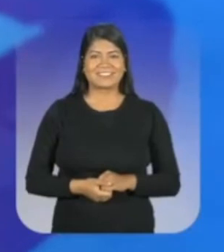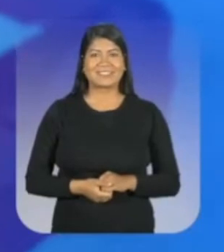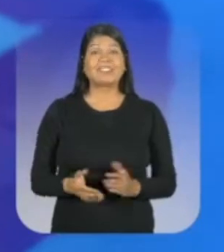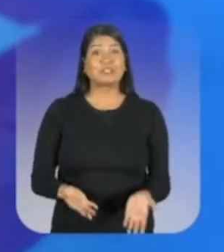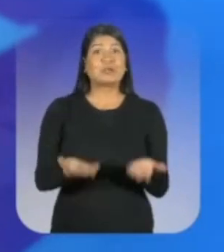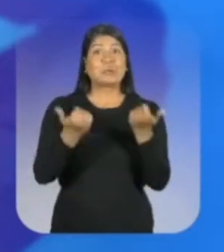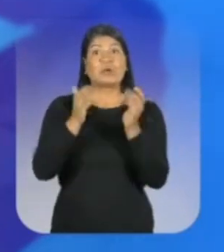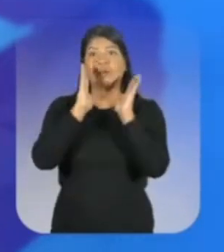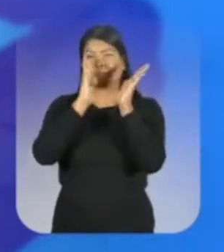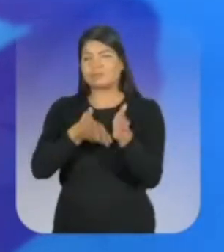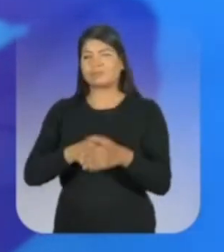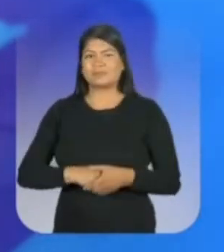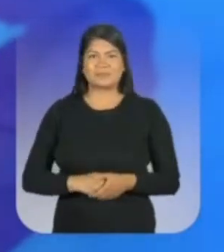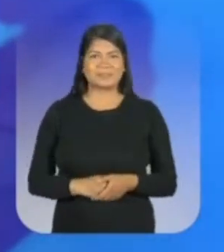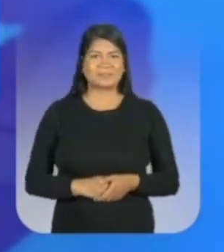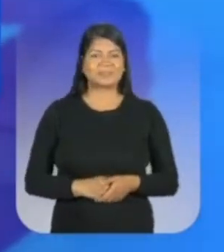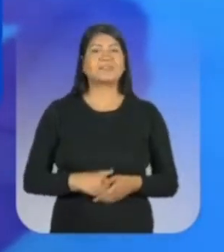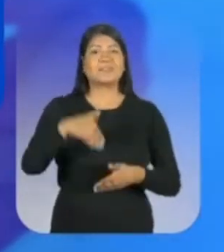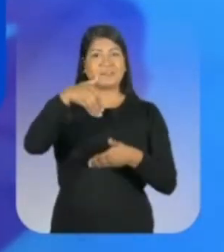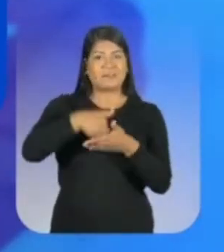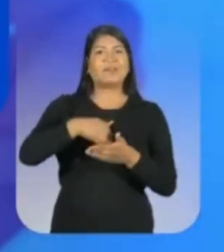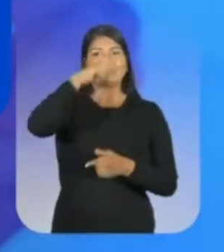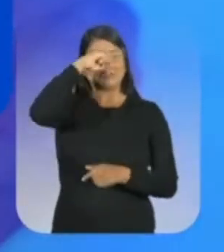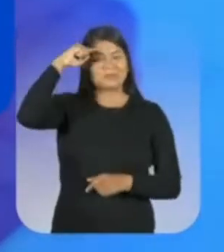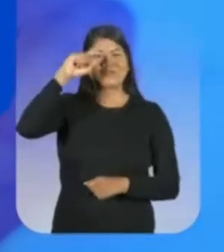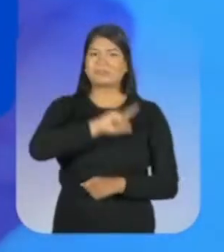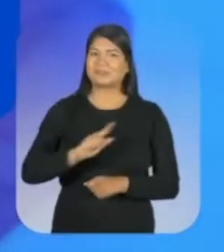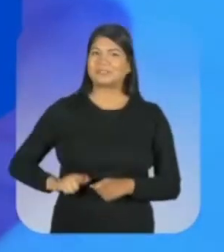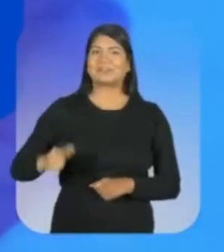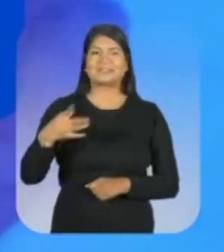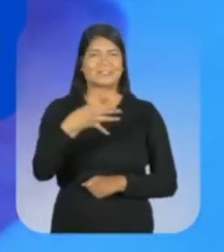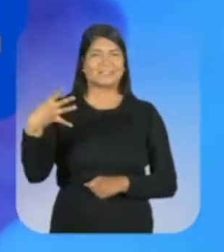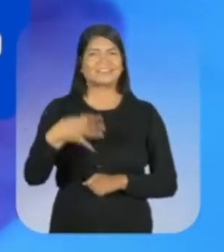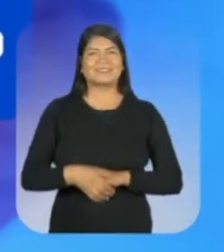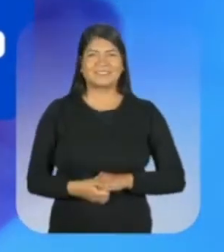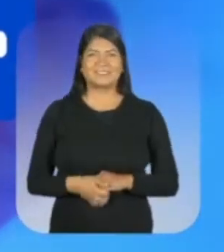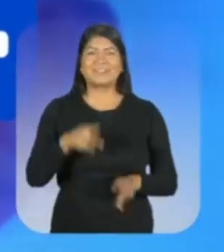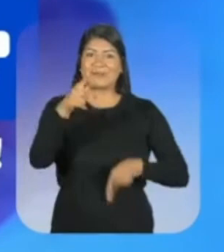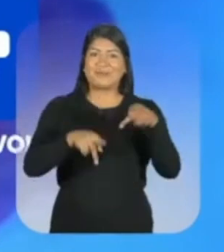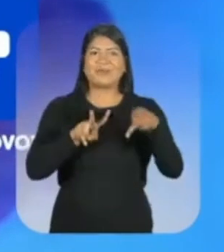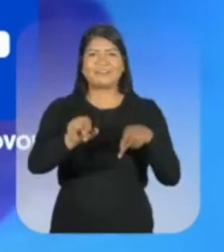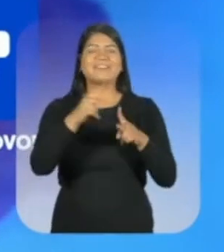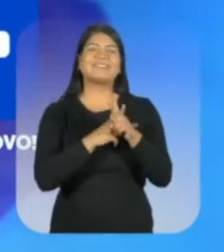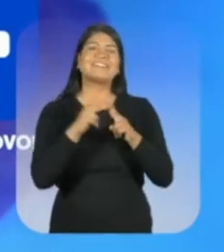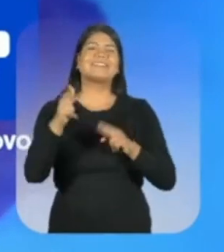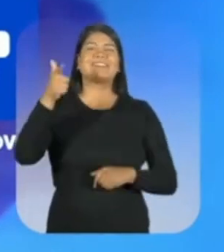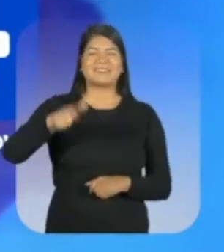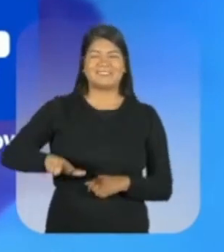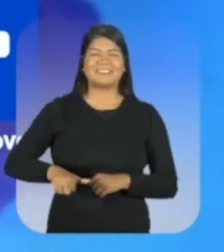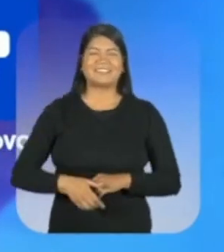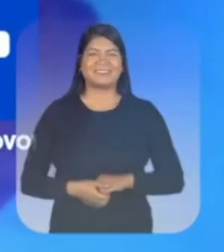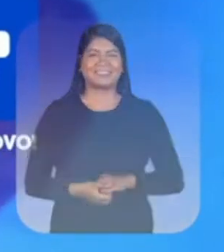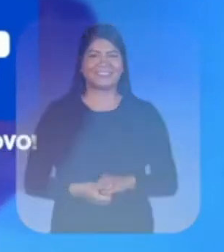Vote Wilson Governador 44. O povo vai vencer de novo.